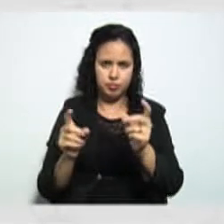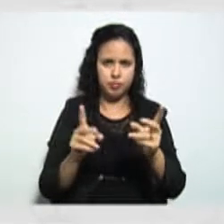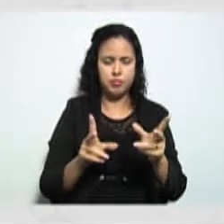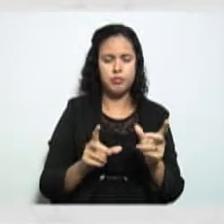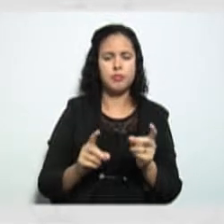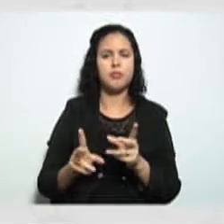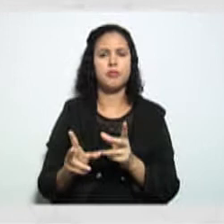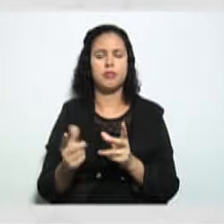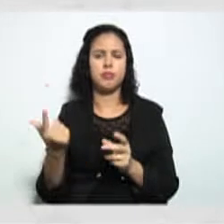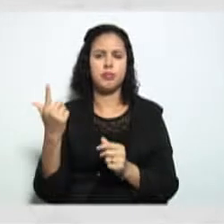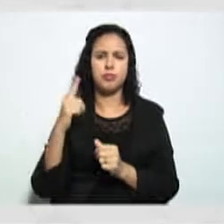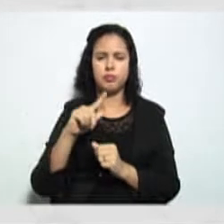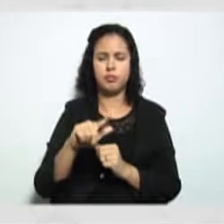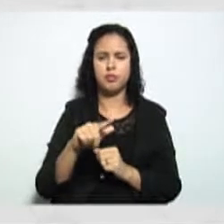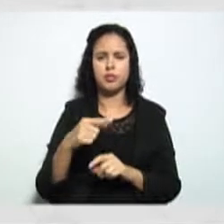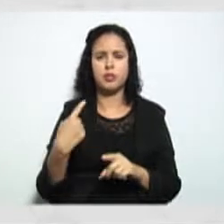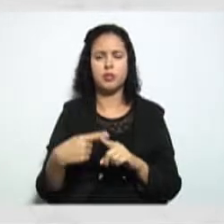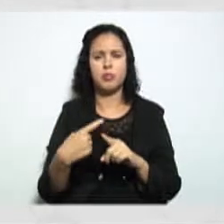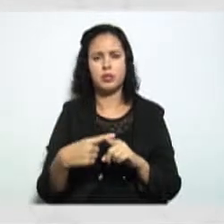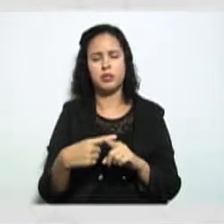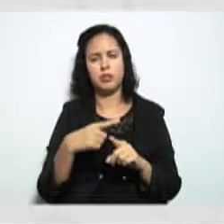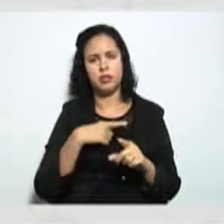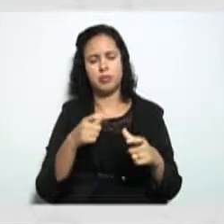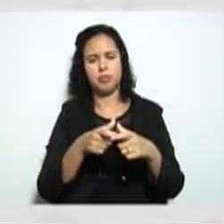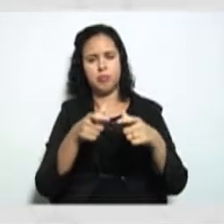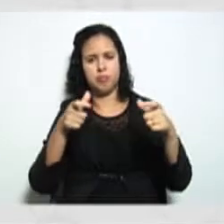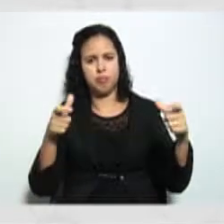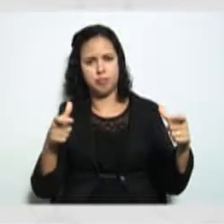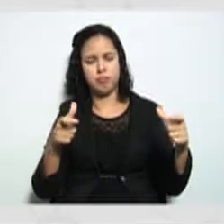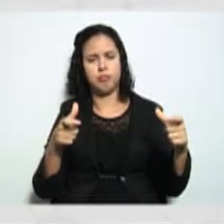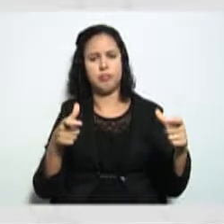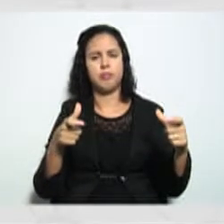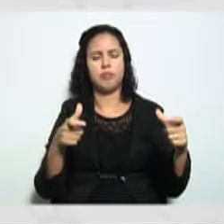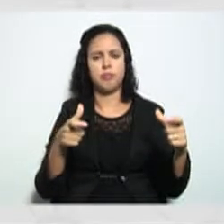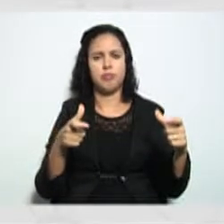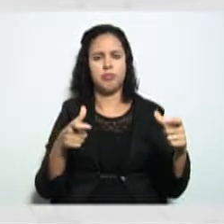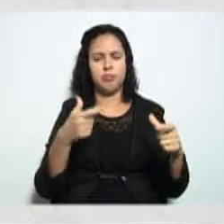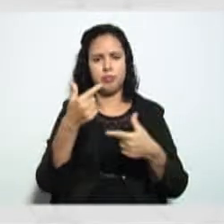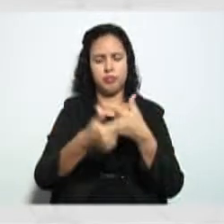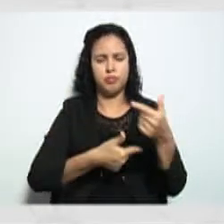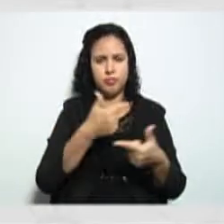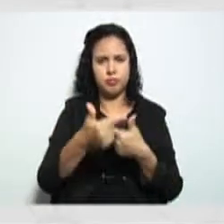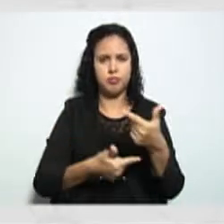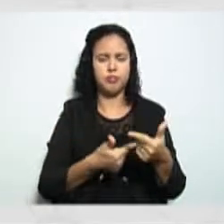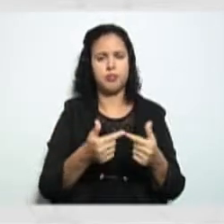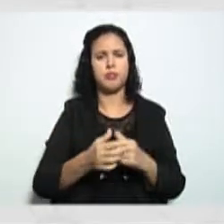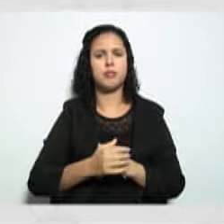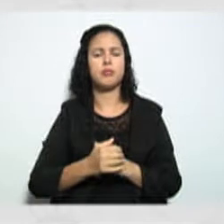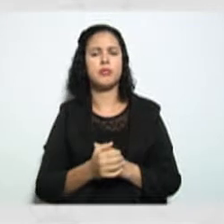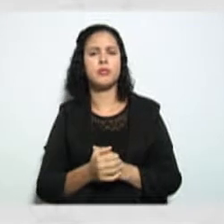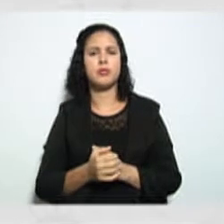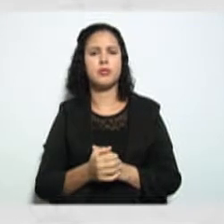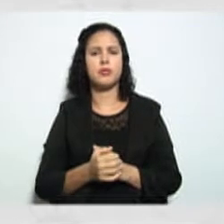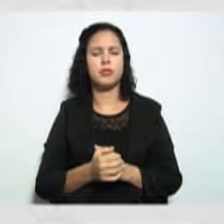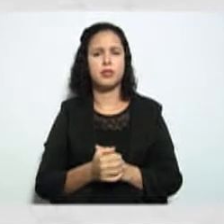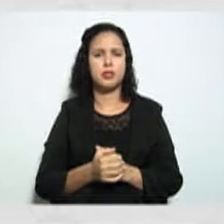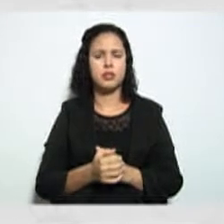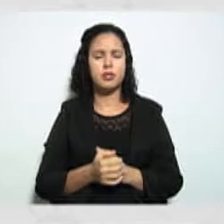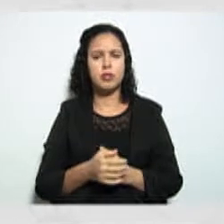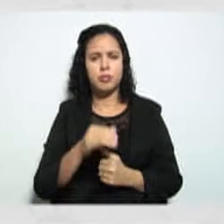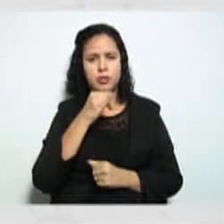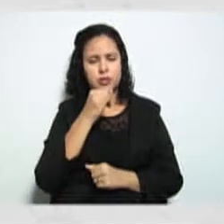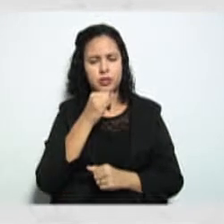mercados, devido à maior escala de produção, por ser coletiva. Então, ao invés de vender 4, 7, 10, 40 sacas de